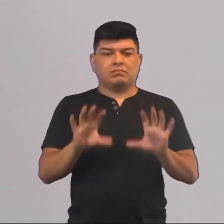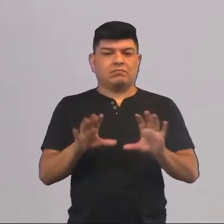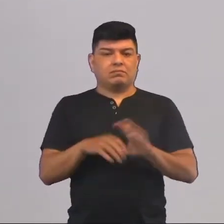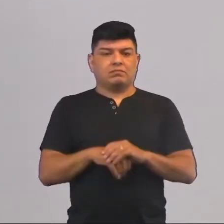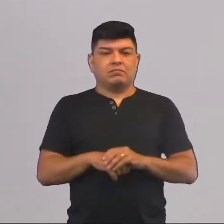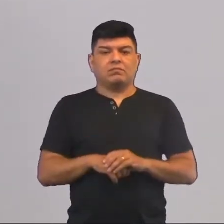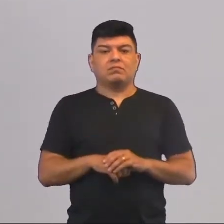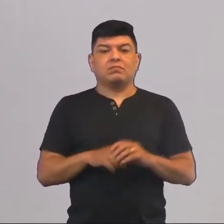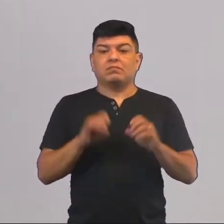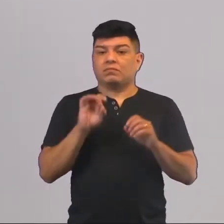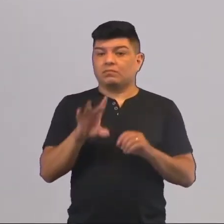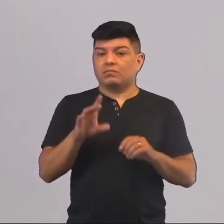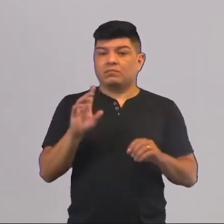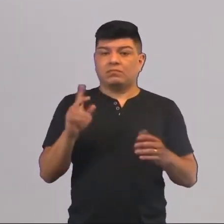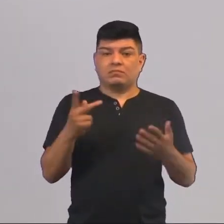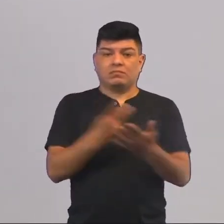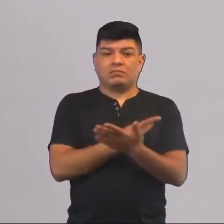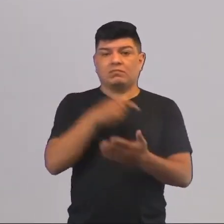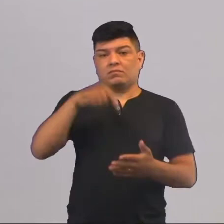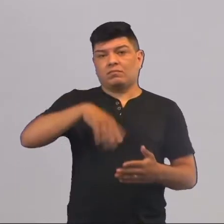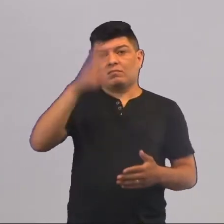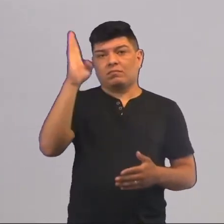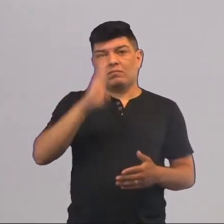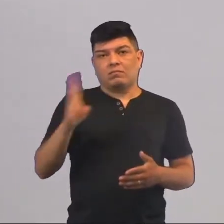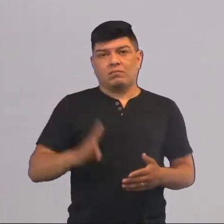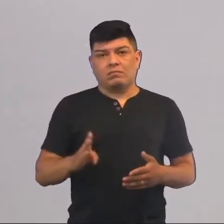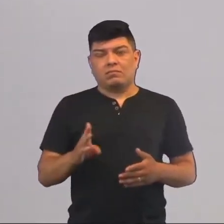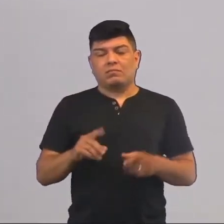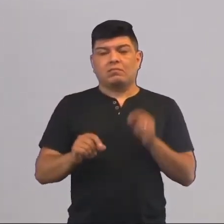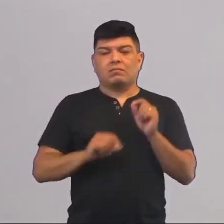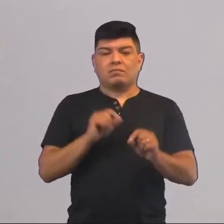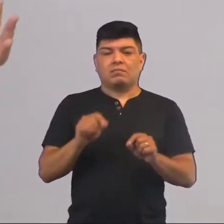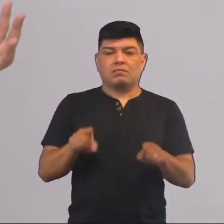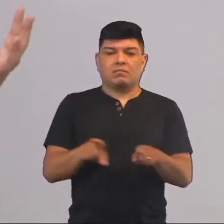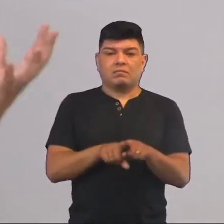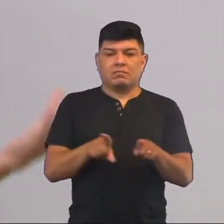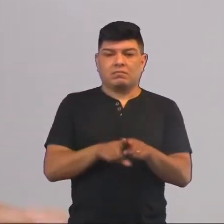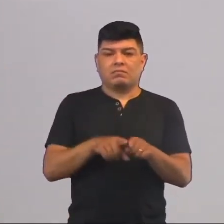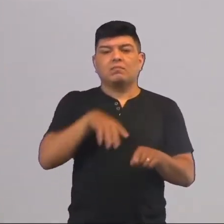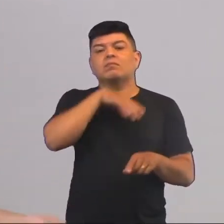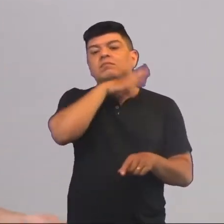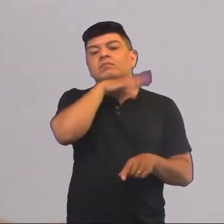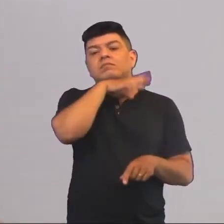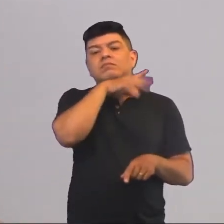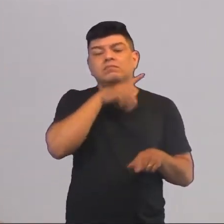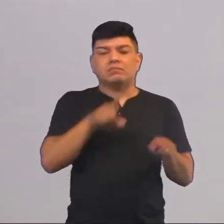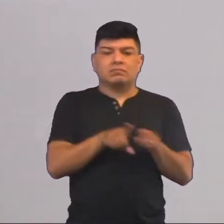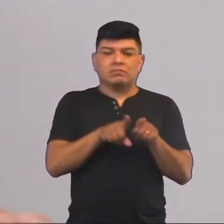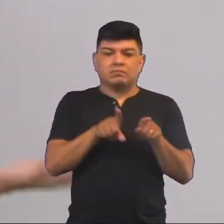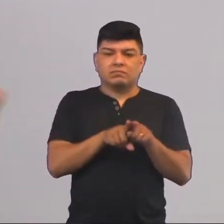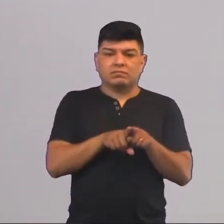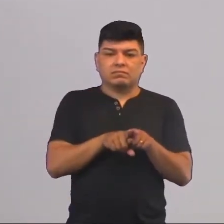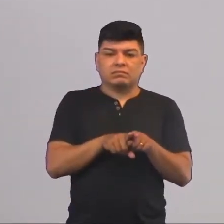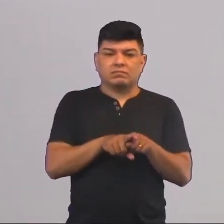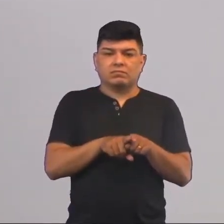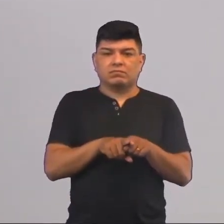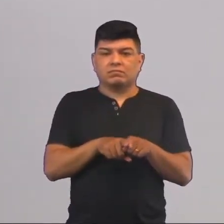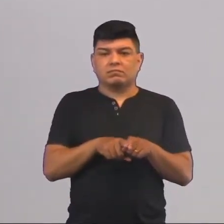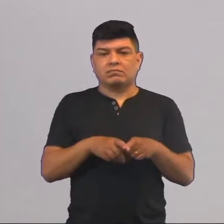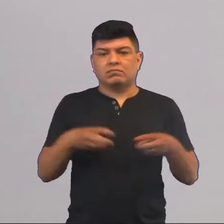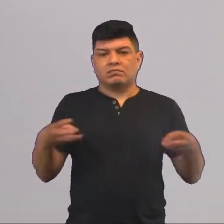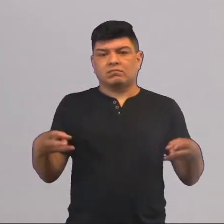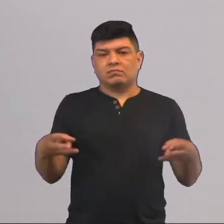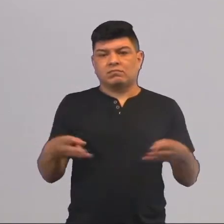seja, espécies que só ocorrem aqui no Brasil. E isso vale tanto para espécies animais como